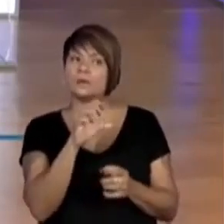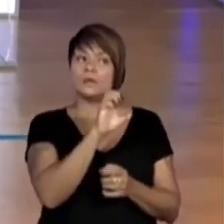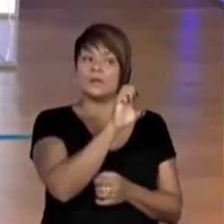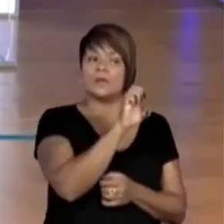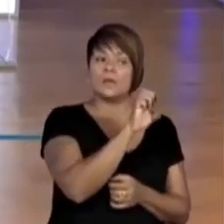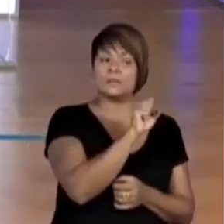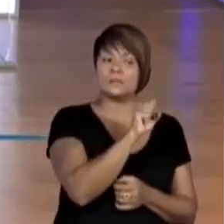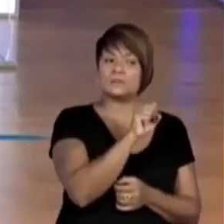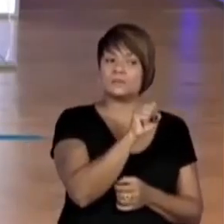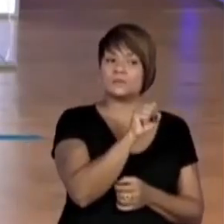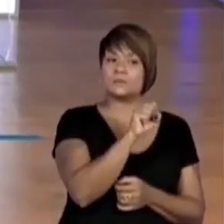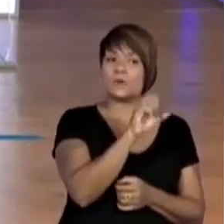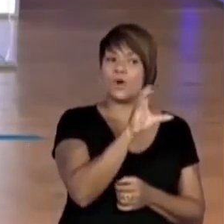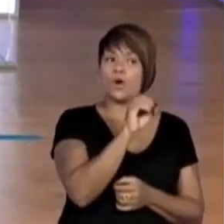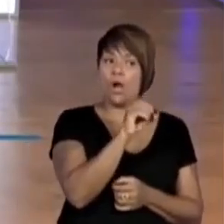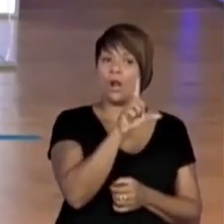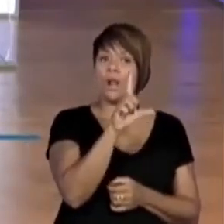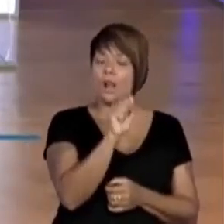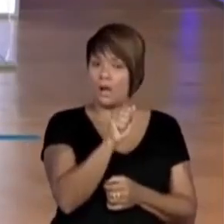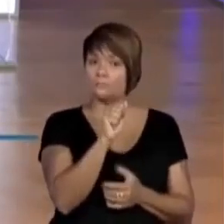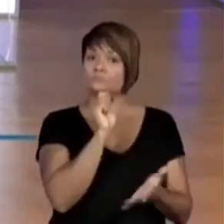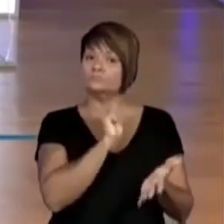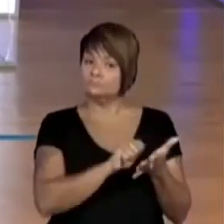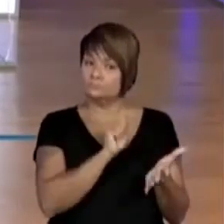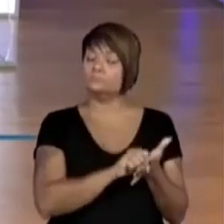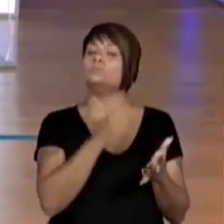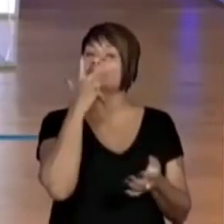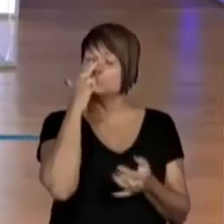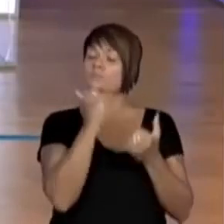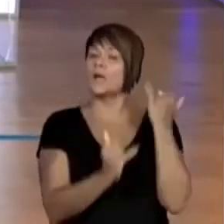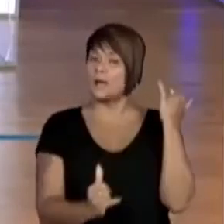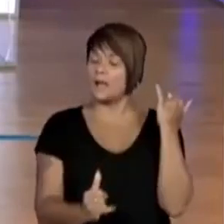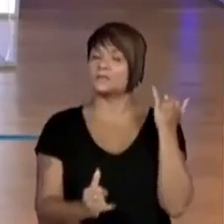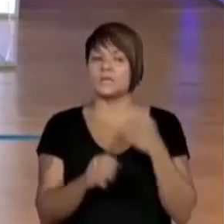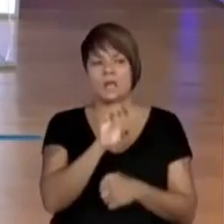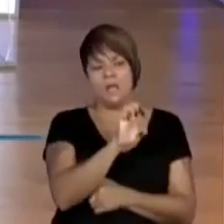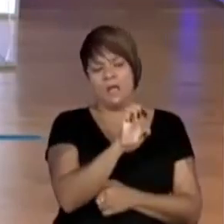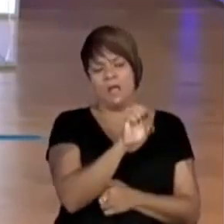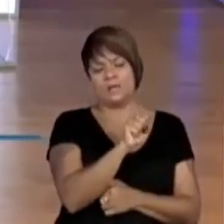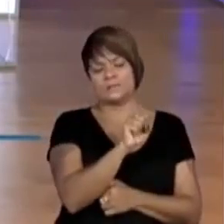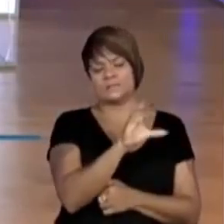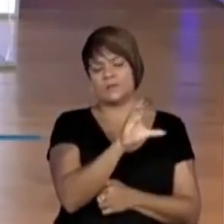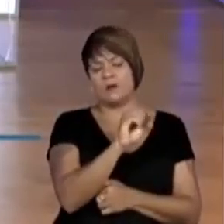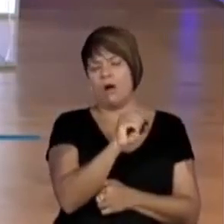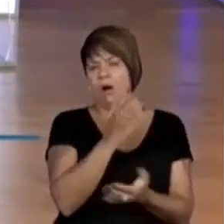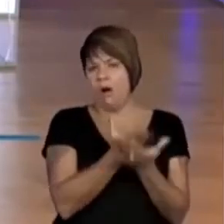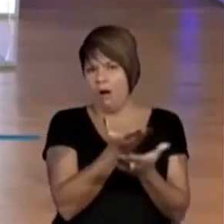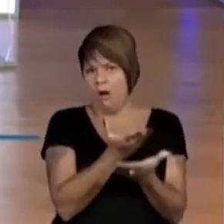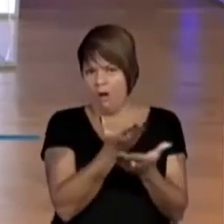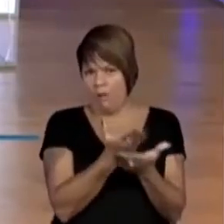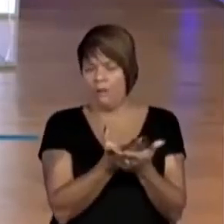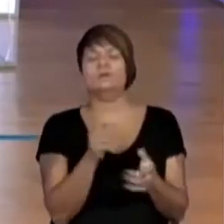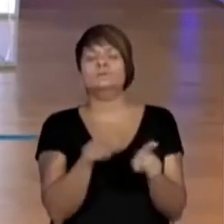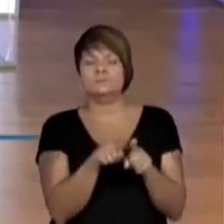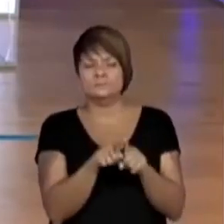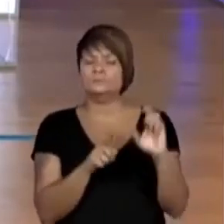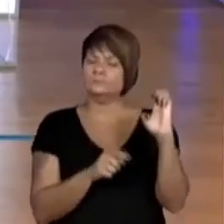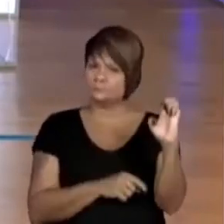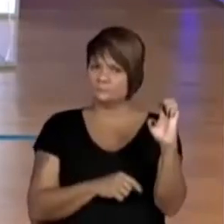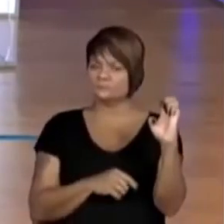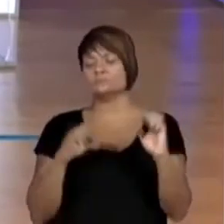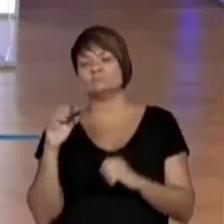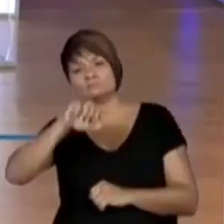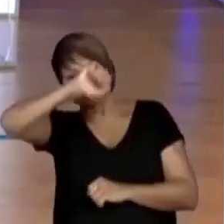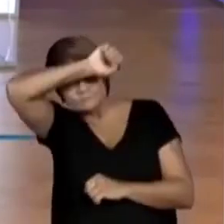escola. Escola é uma boa dica, hein? Começa com que letra a escola? Com a letra E. E esconde também começa com a letra E.